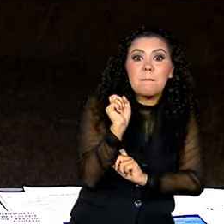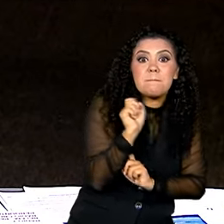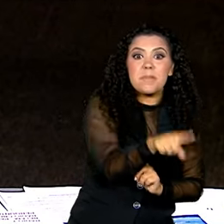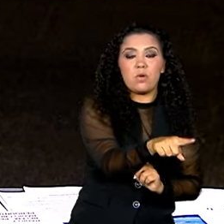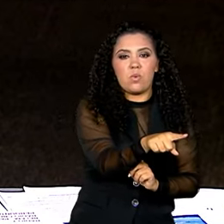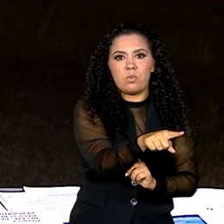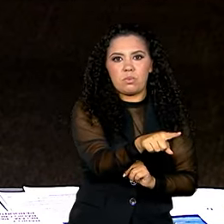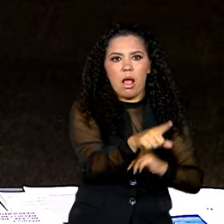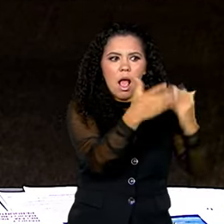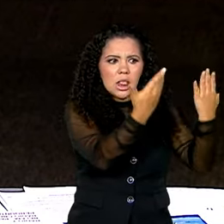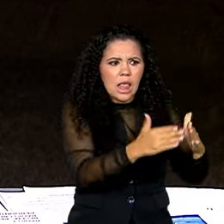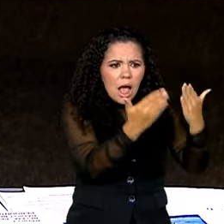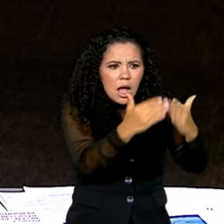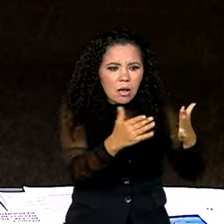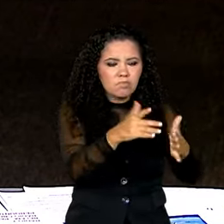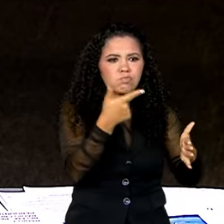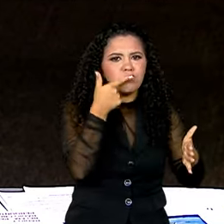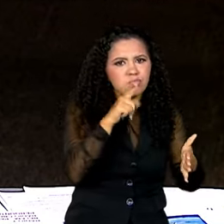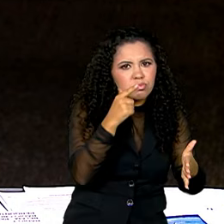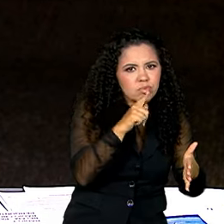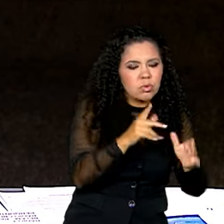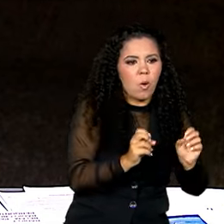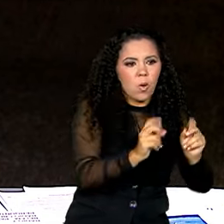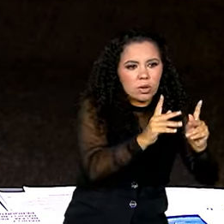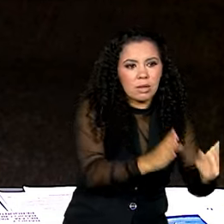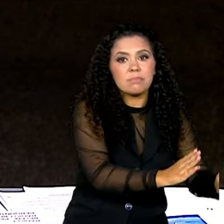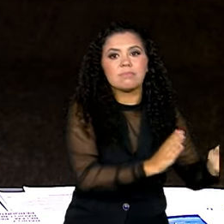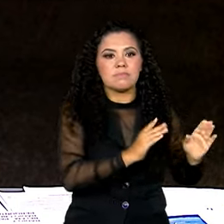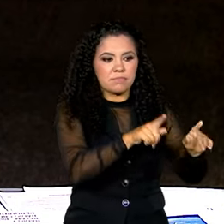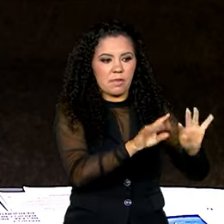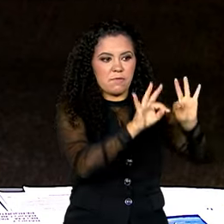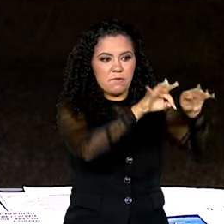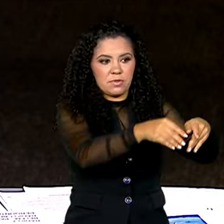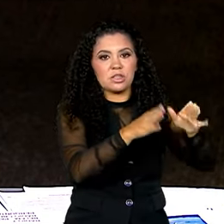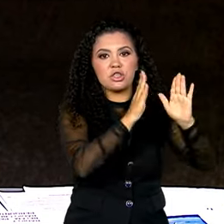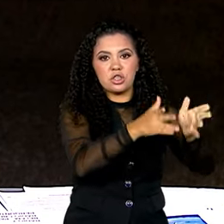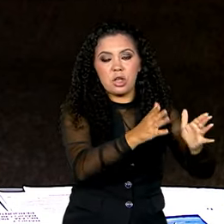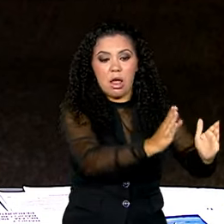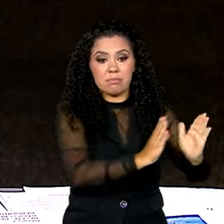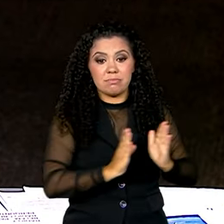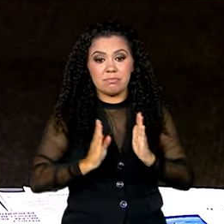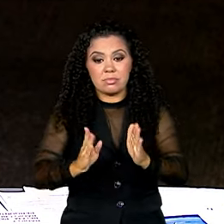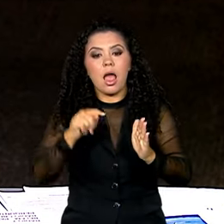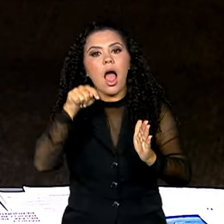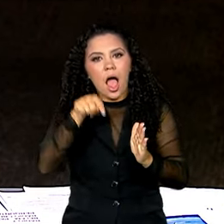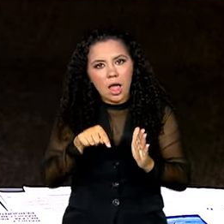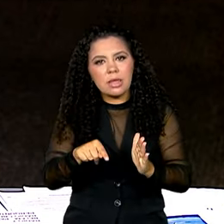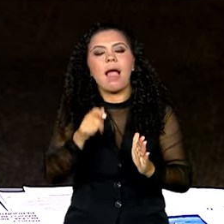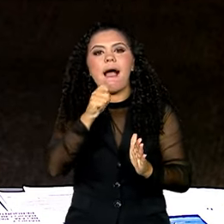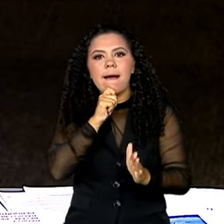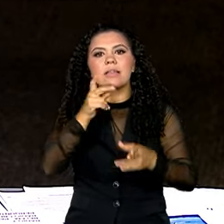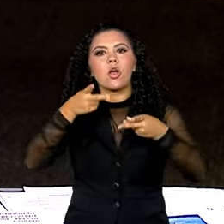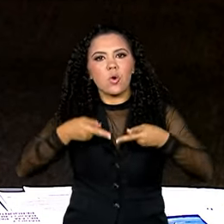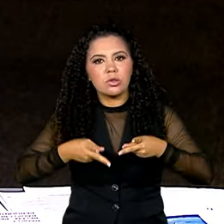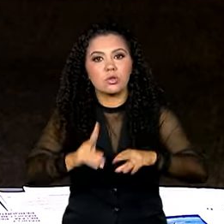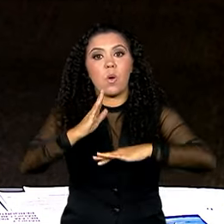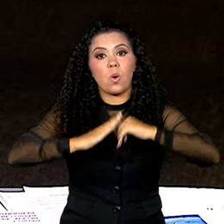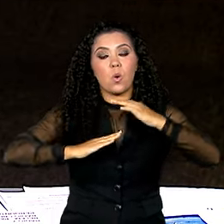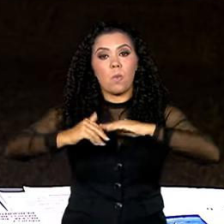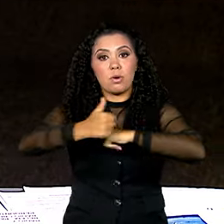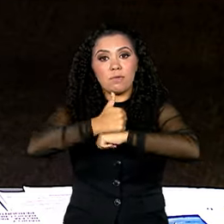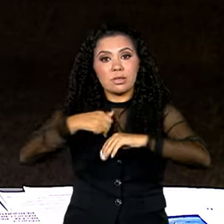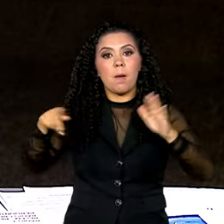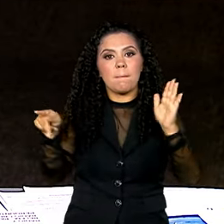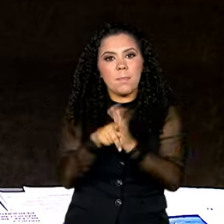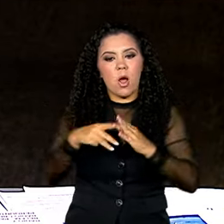das 217 mil solicitações. Essa etapa se encerrou, mas nós continuamos com profissionais do Ministério analisando